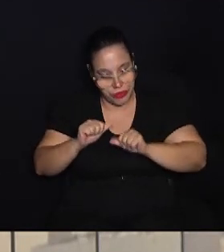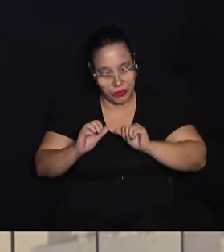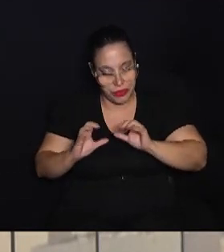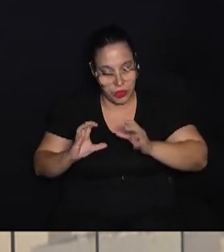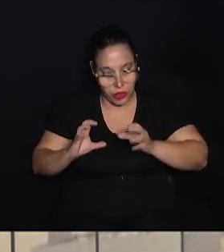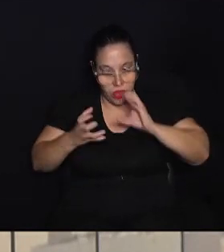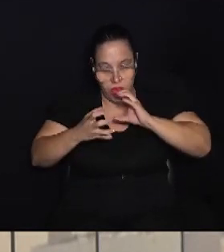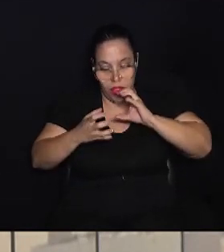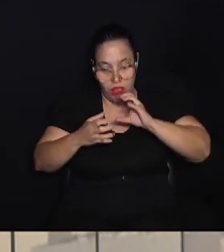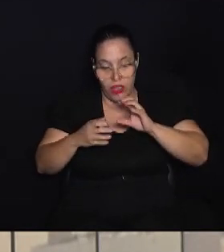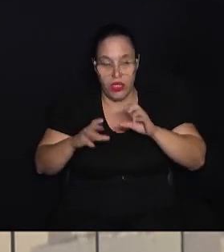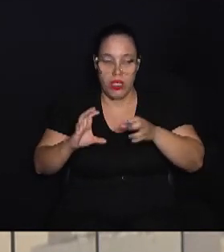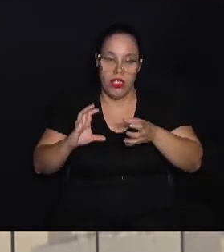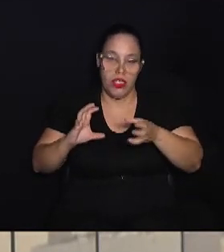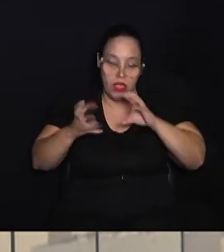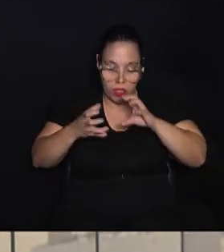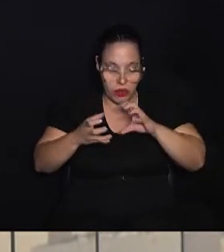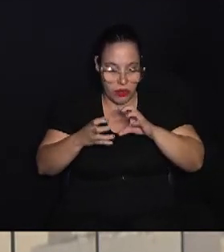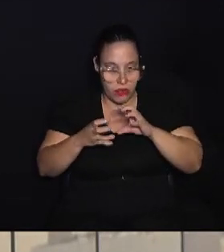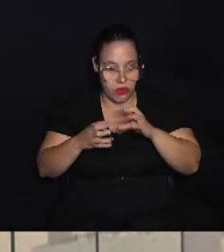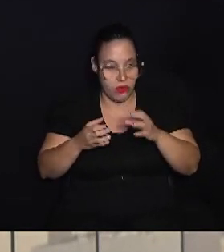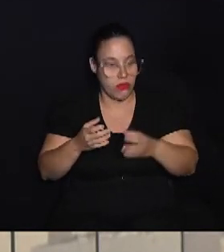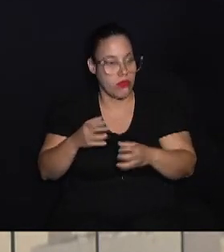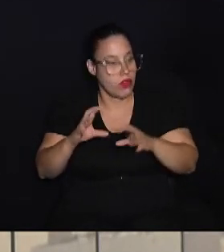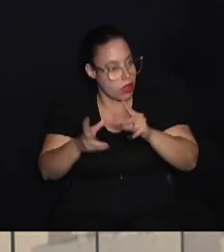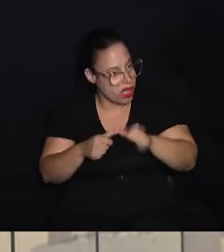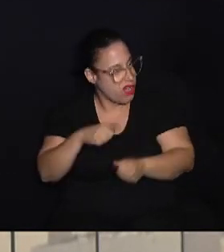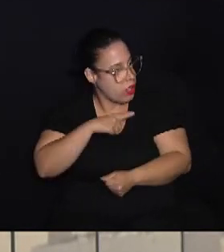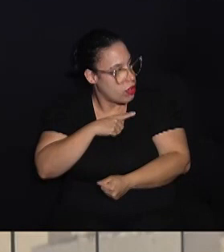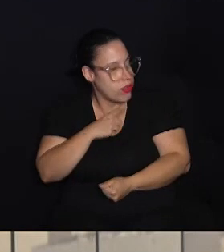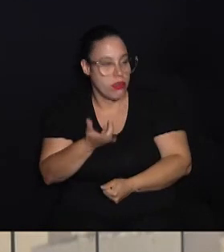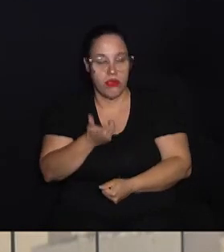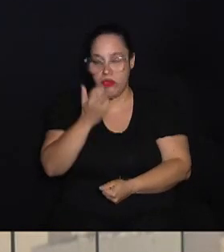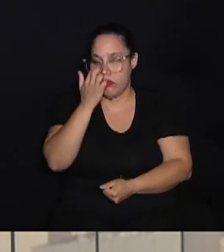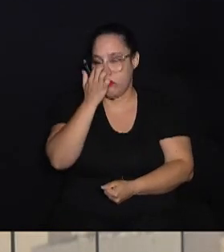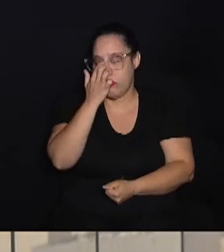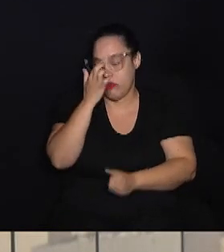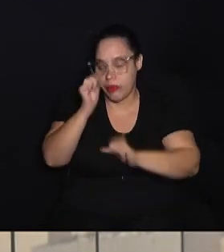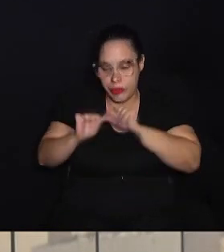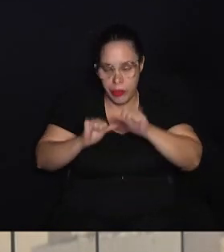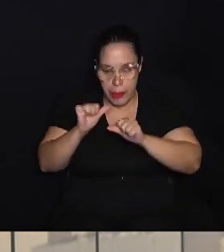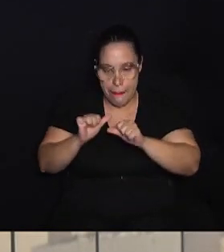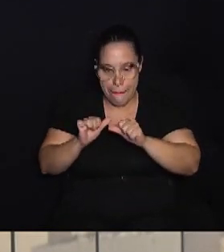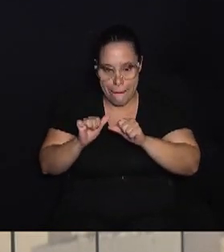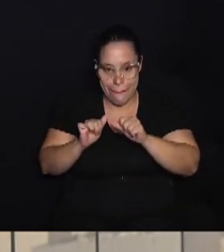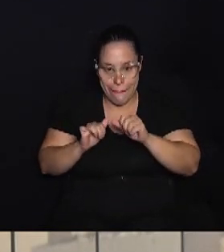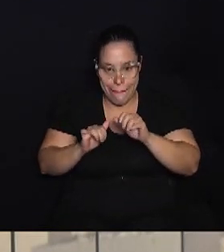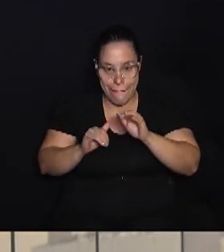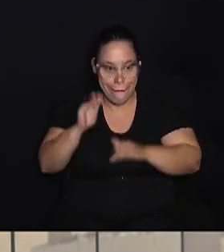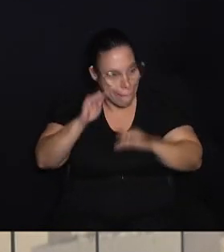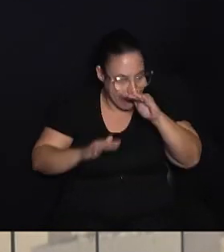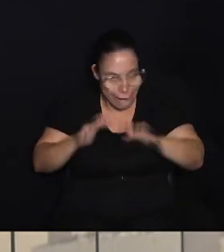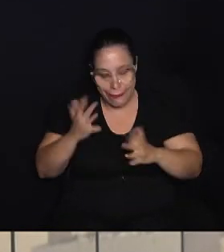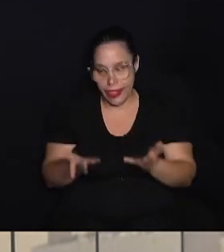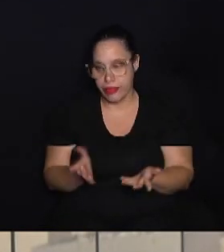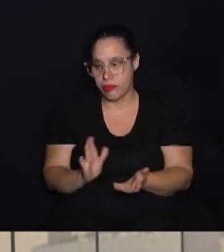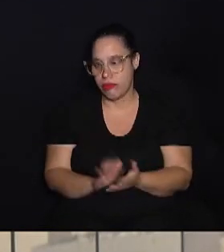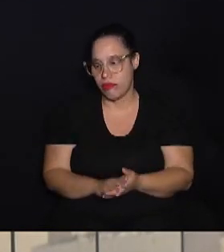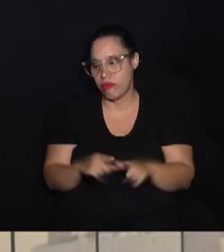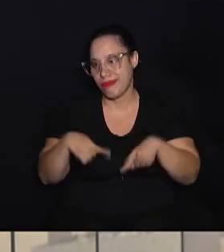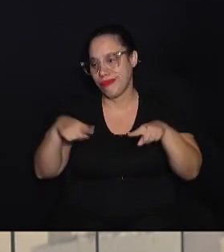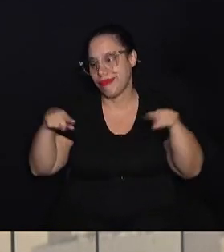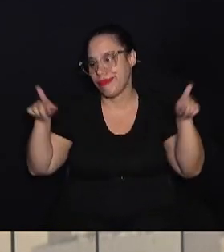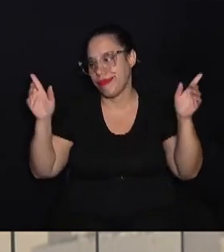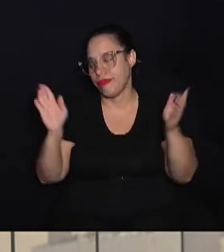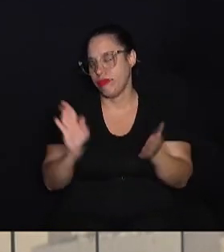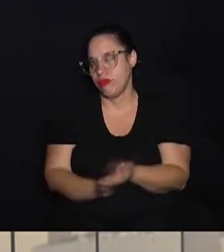Esse clima que a gente conhece, essa vida na Terra como a gente tem, ela passa a uma mudança tênue e nós temos essa alteração em